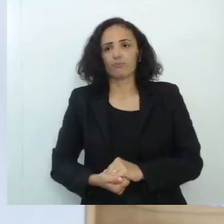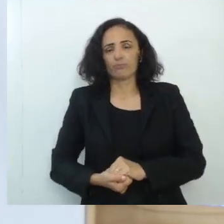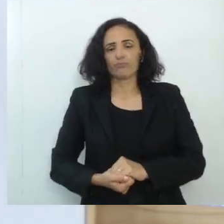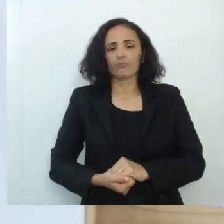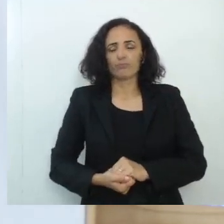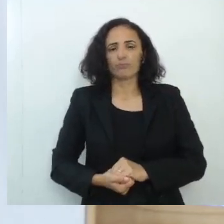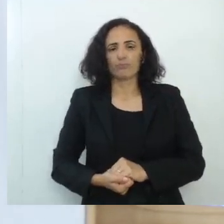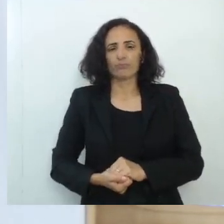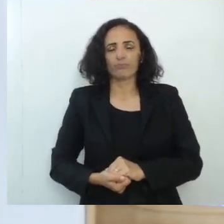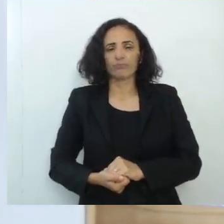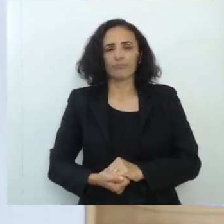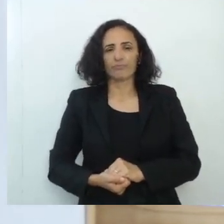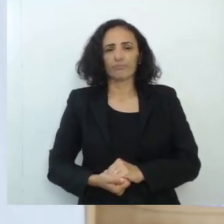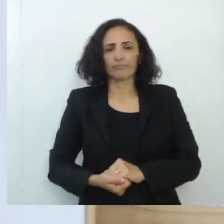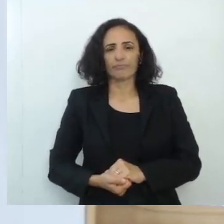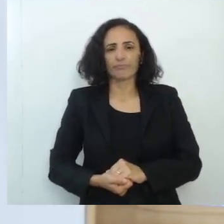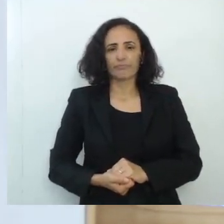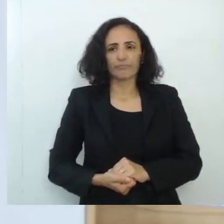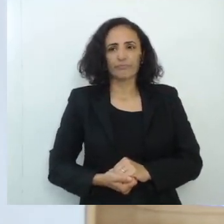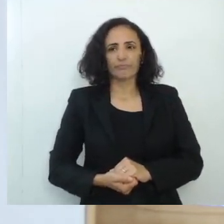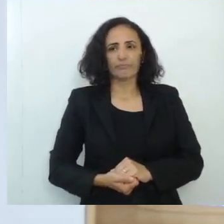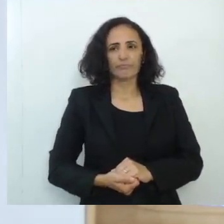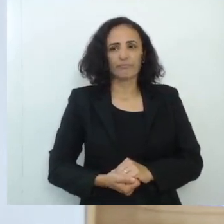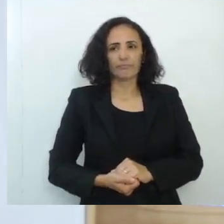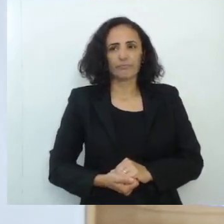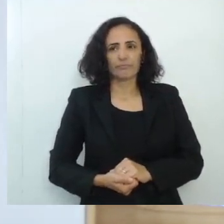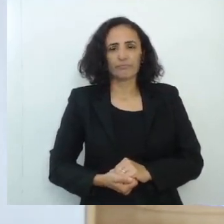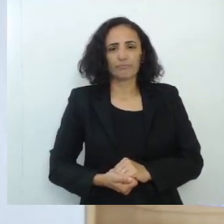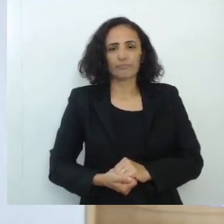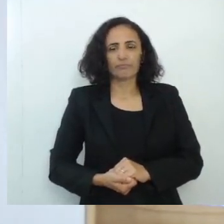é a